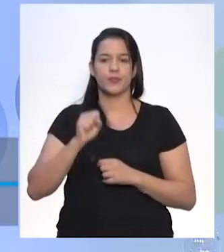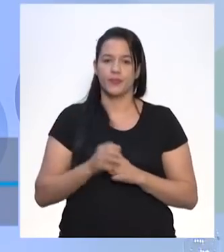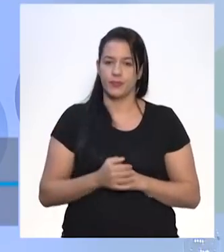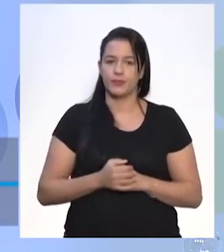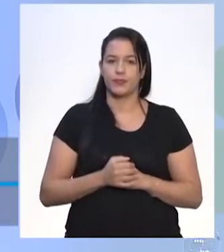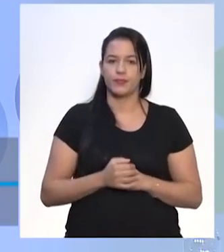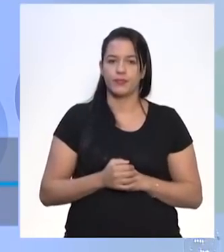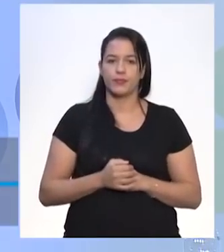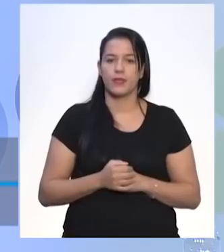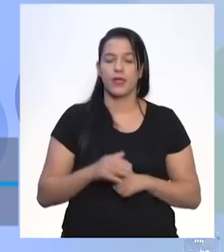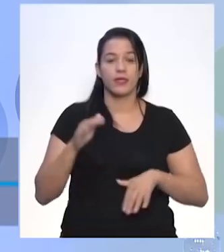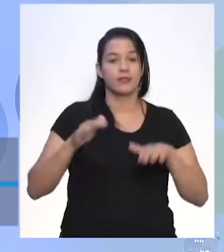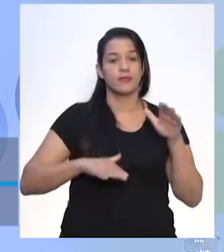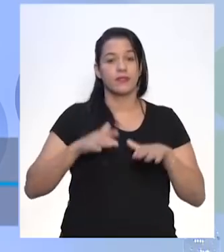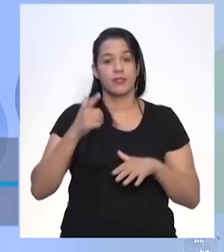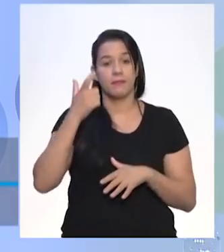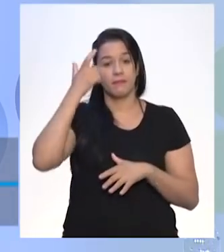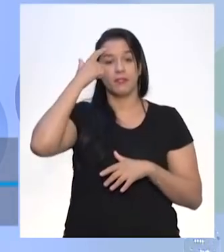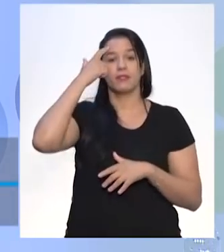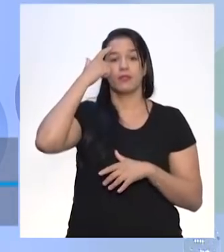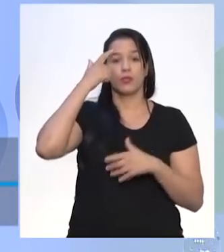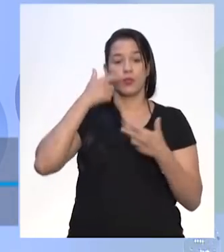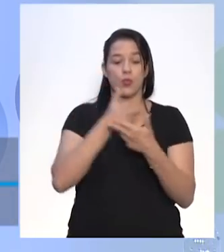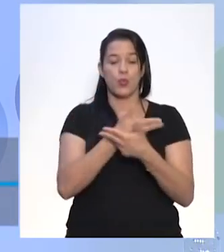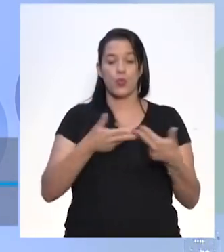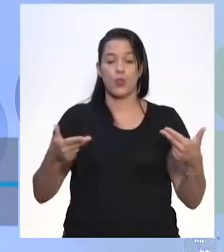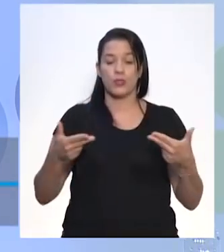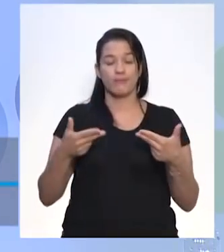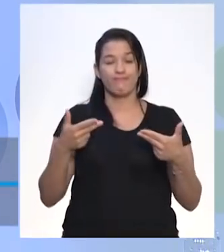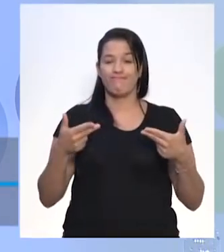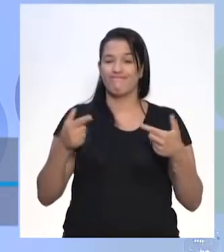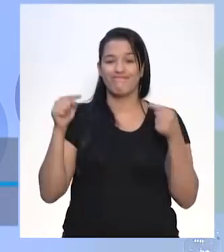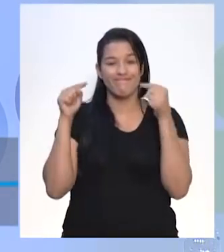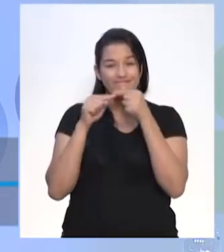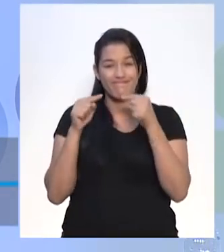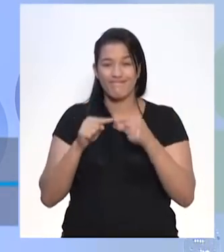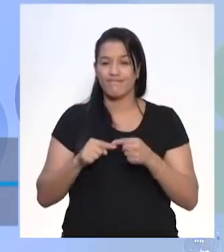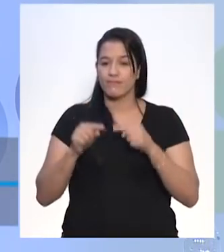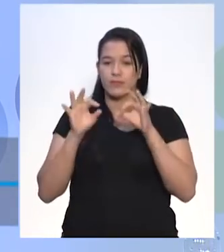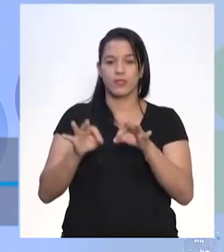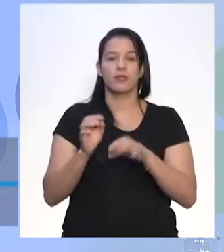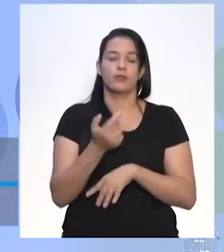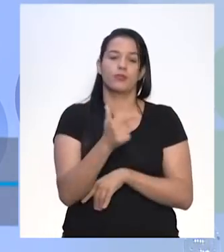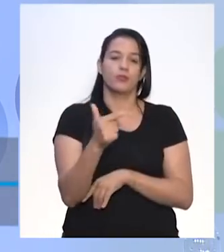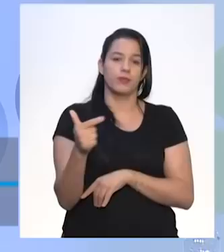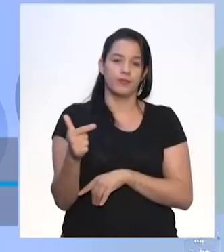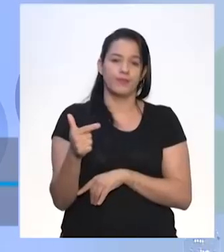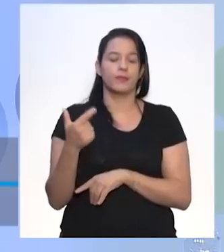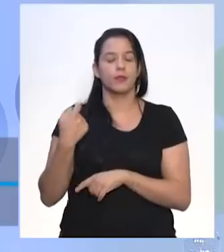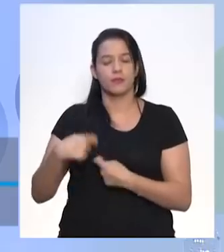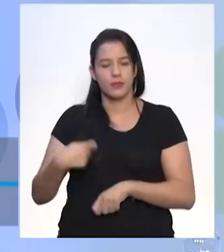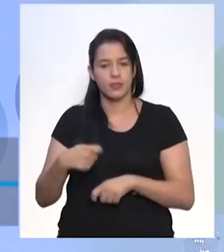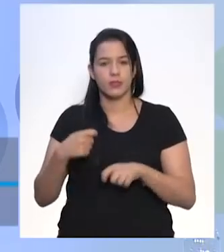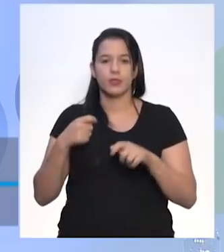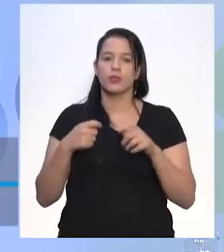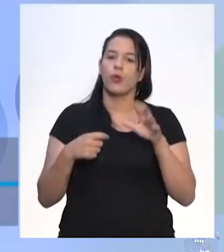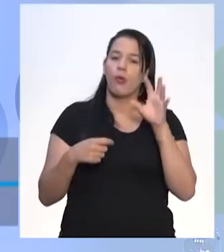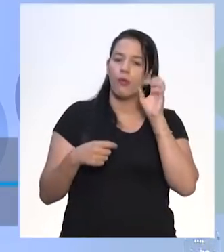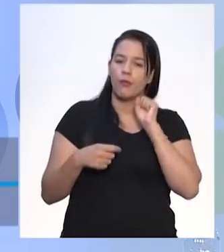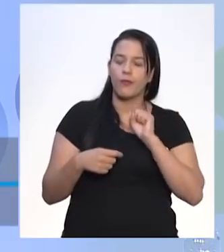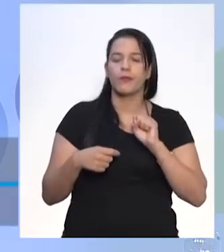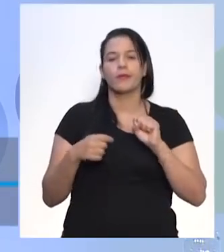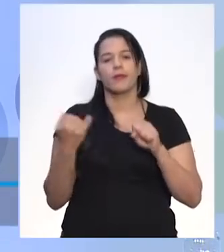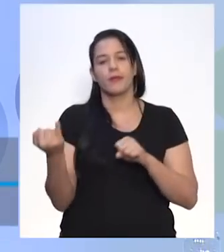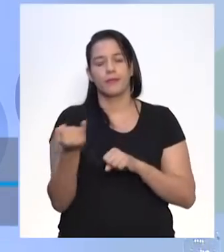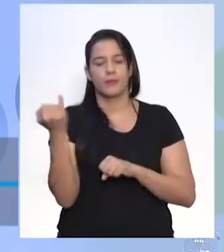né? E aí a gente acaba pensando coisas que às vezes não são exatamente daquela forma. Então, ouvir